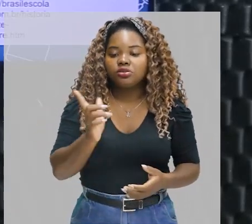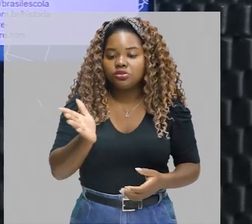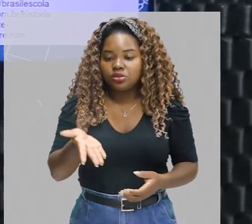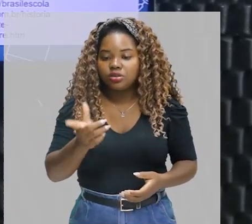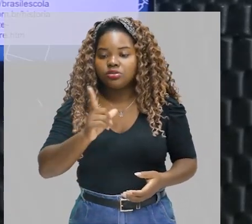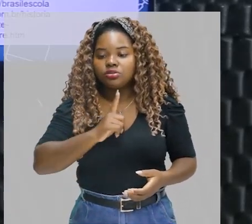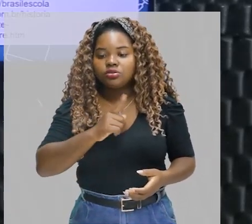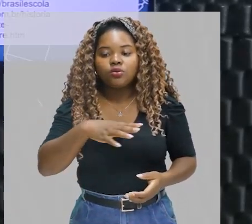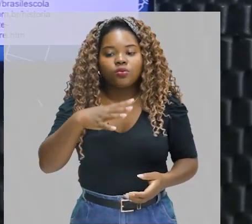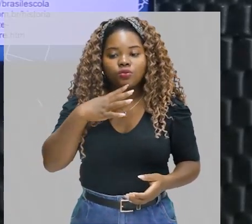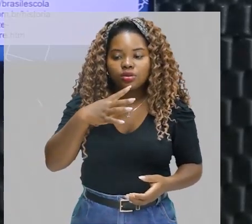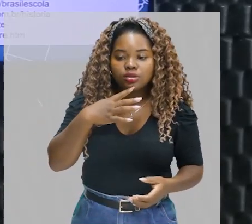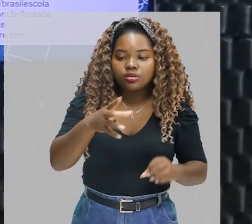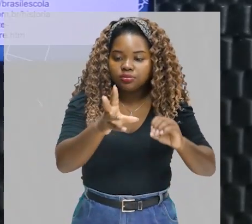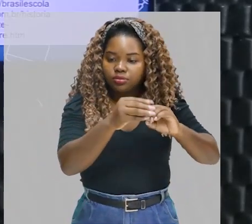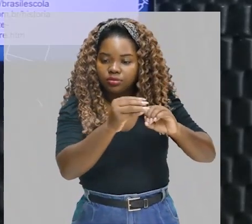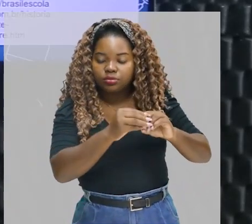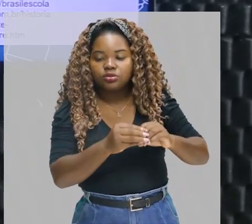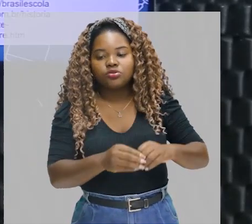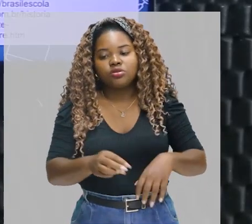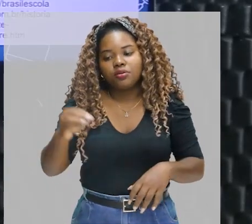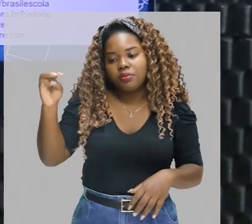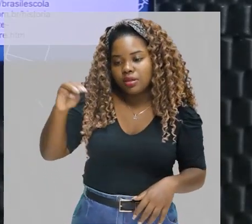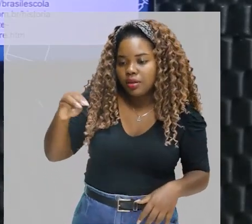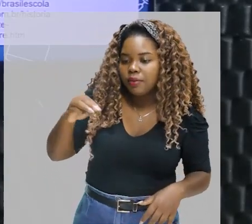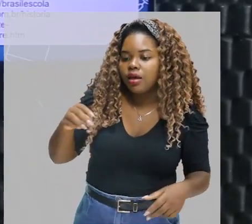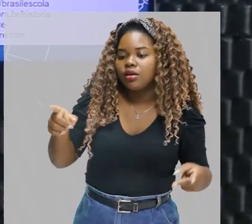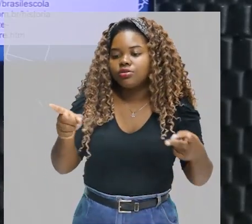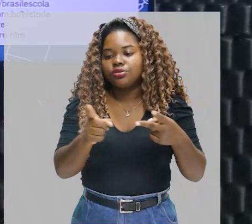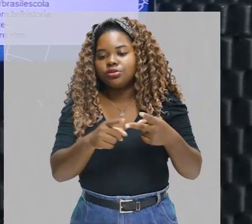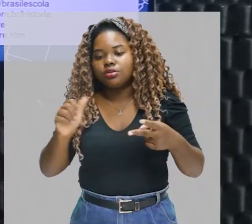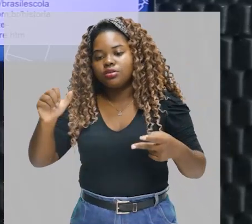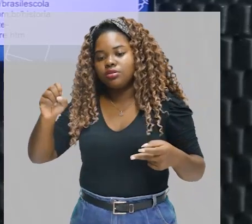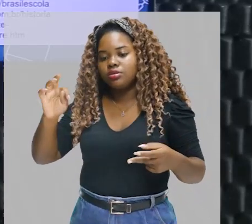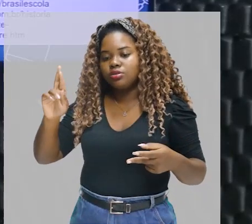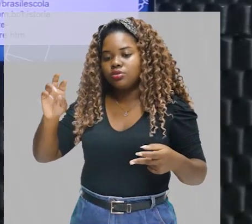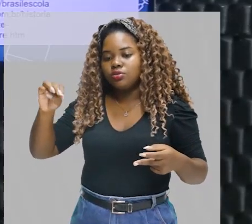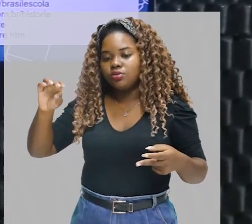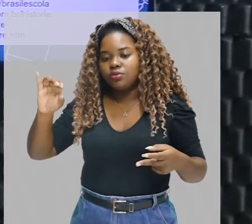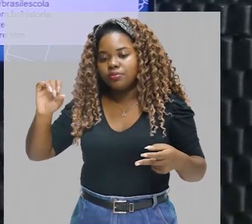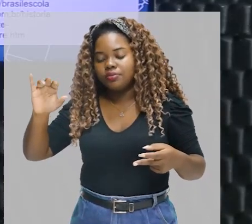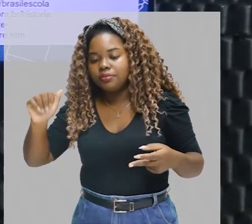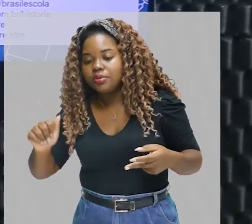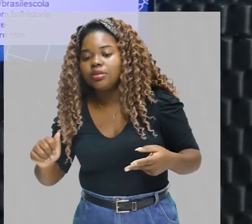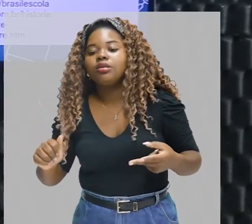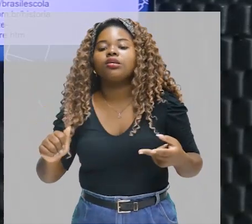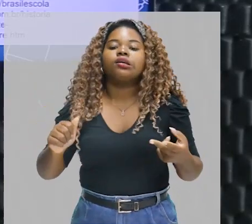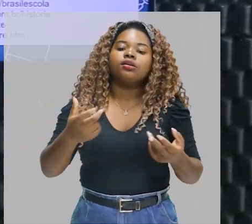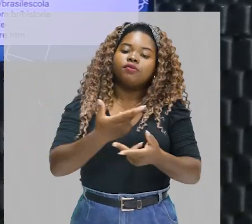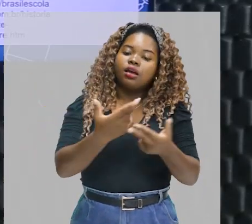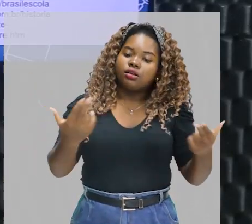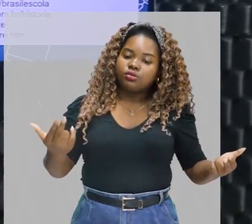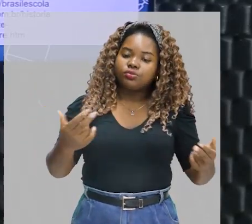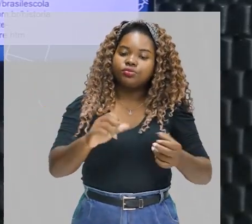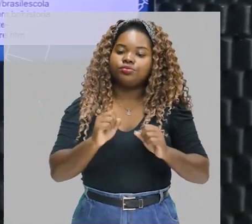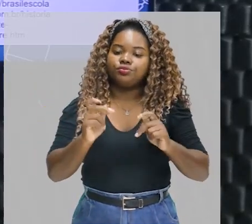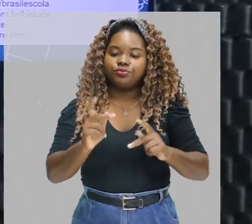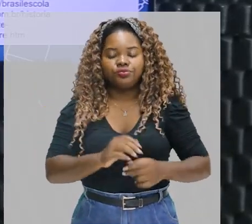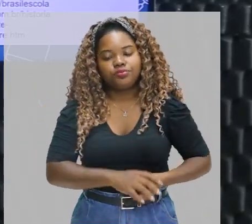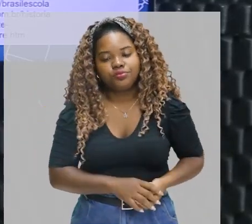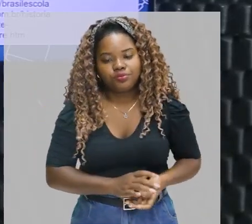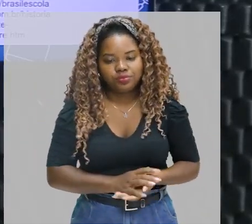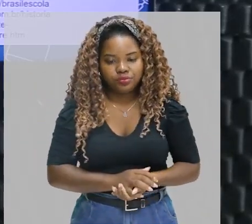a astronomia, tá certo? Já conseguiam fazer esses modelos de previsão desses fenômenos,